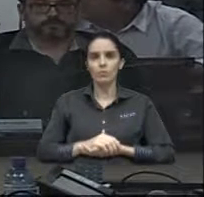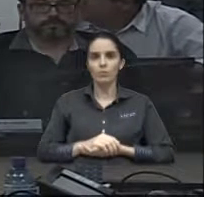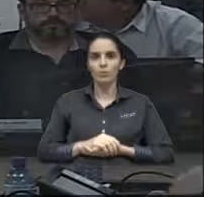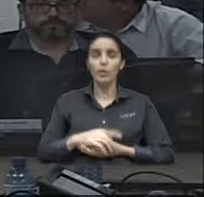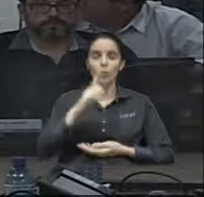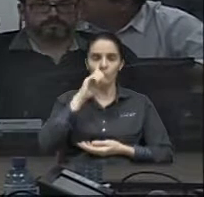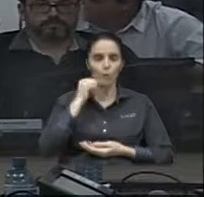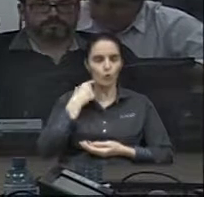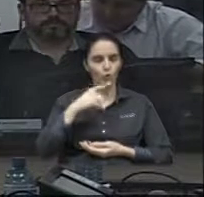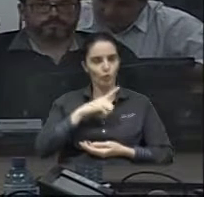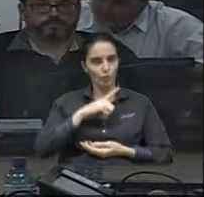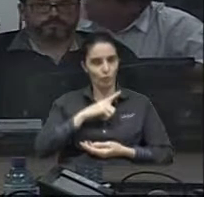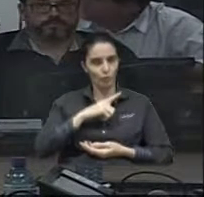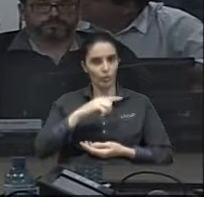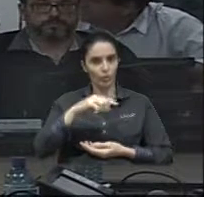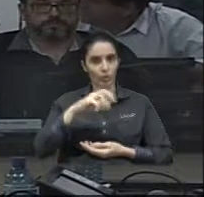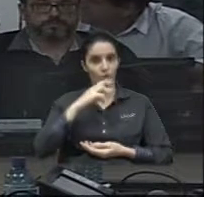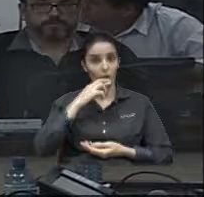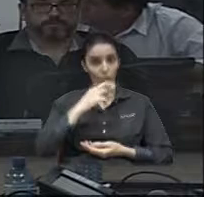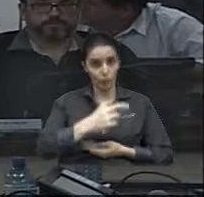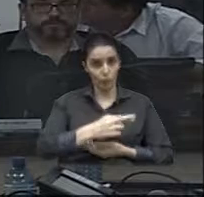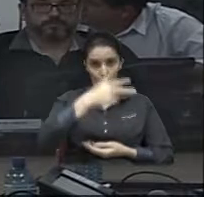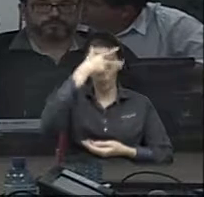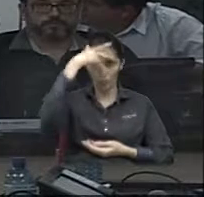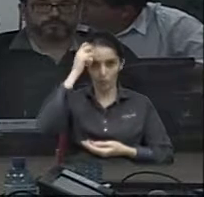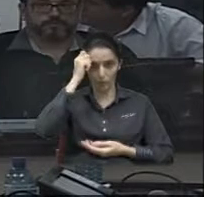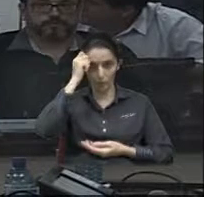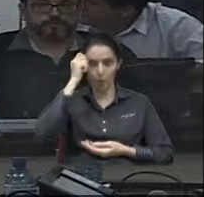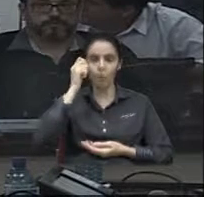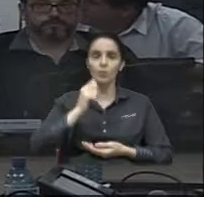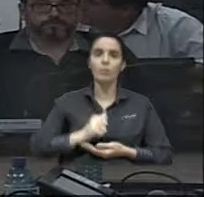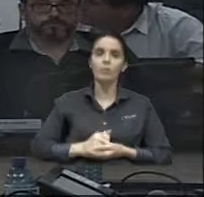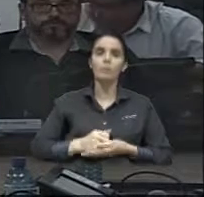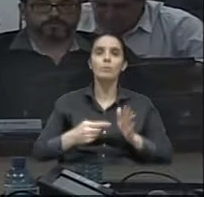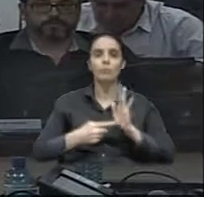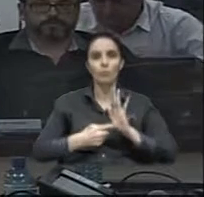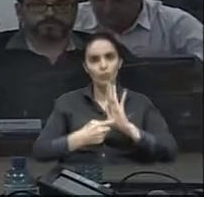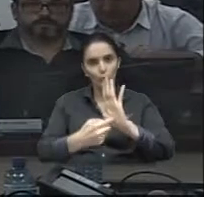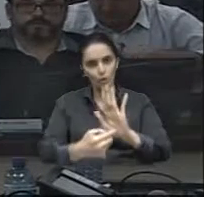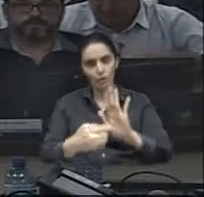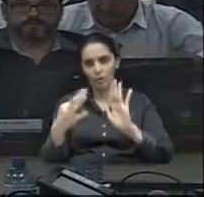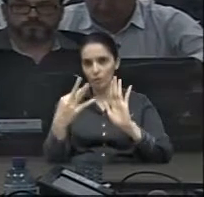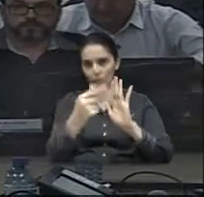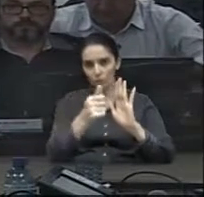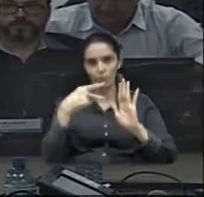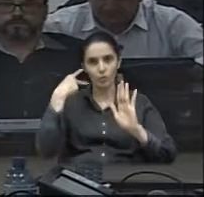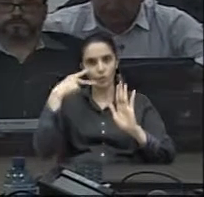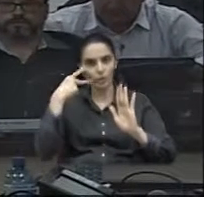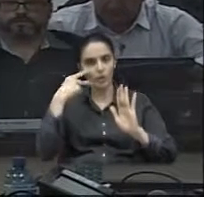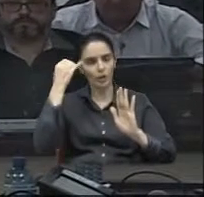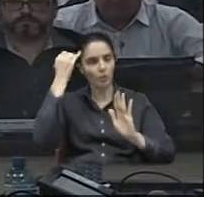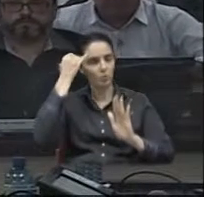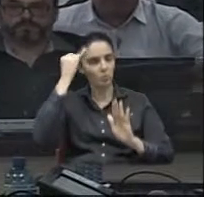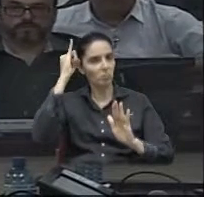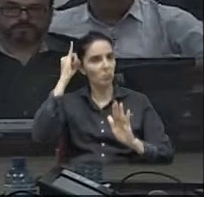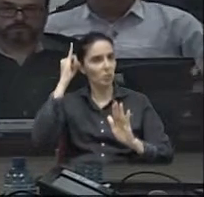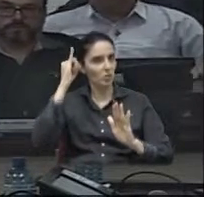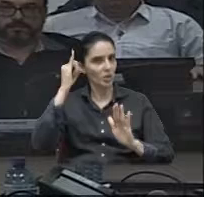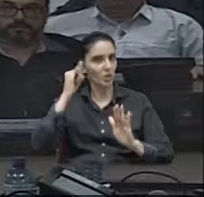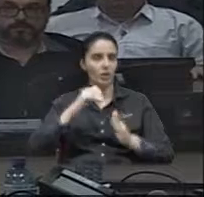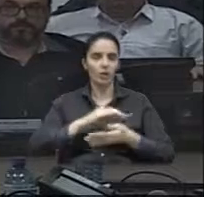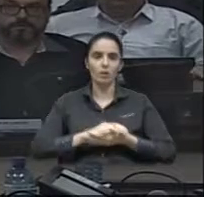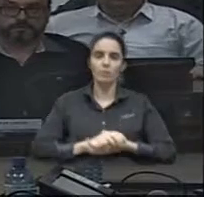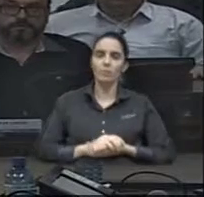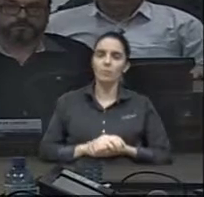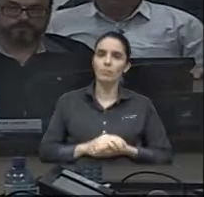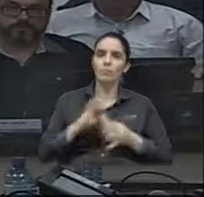resposta do meu requerimento, apesar de ser público, levarei até os senhores para que a gente possa ter uma ideia do que muito mais a gente